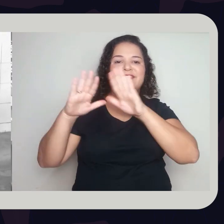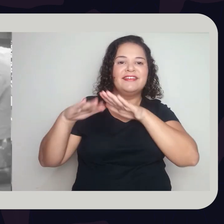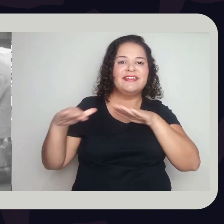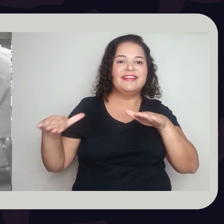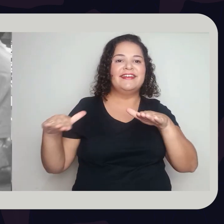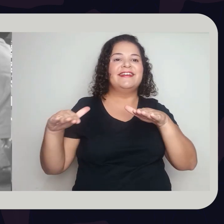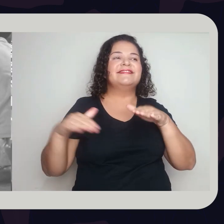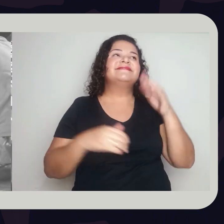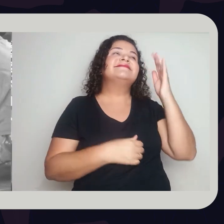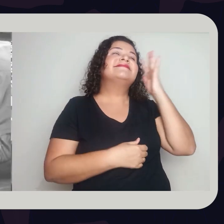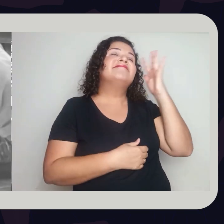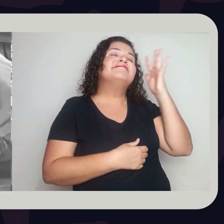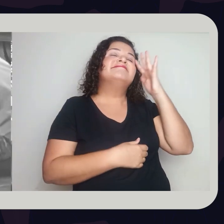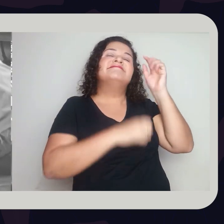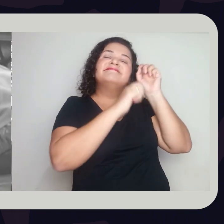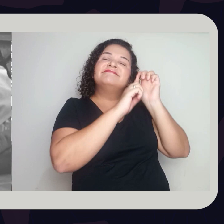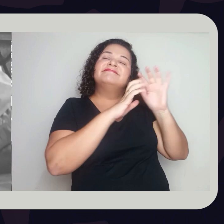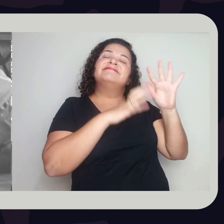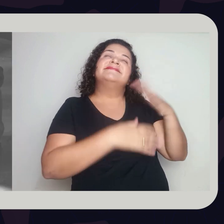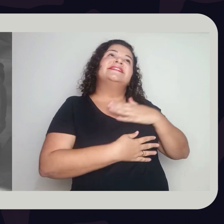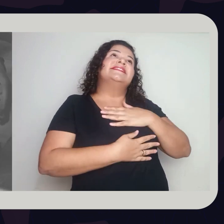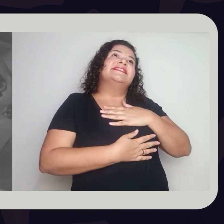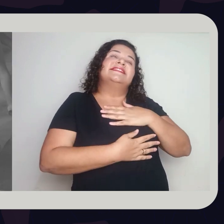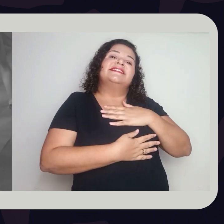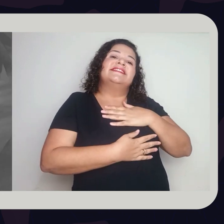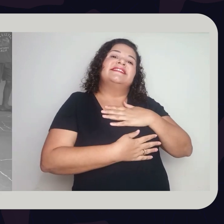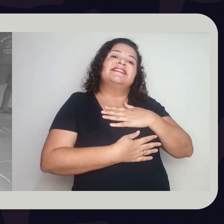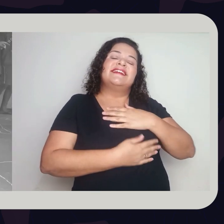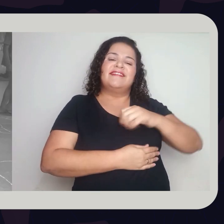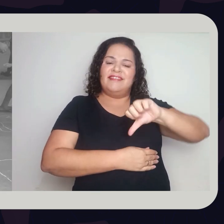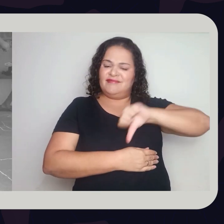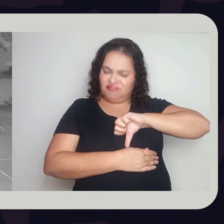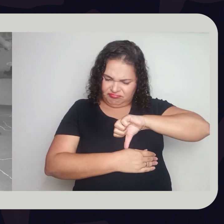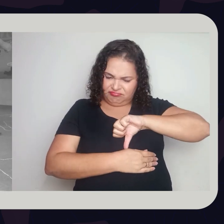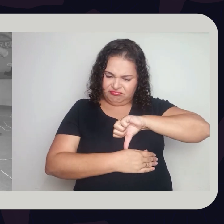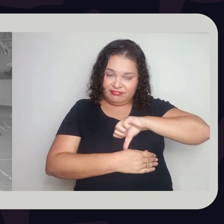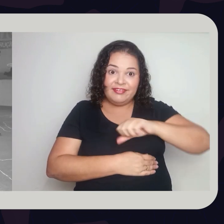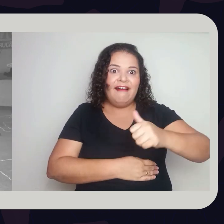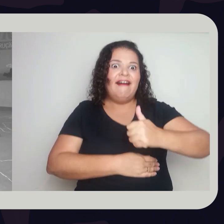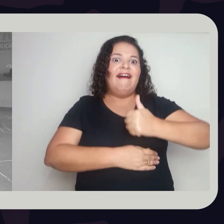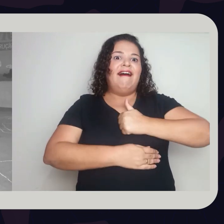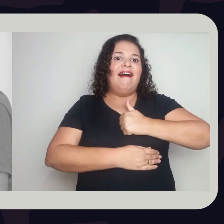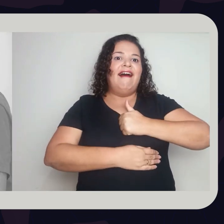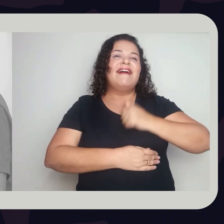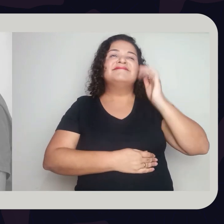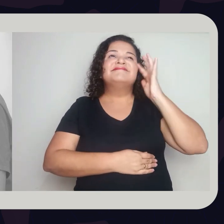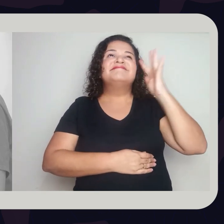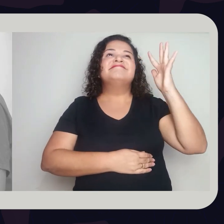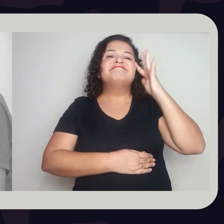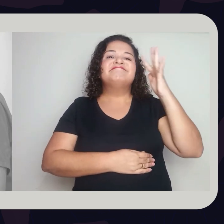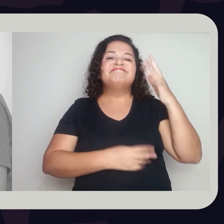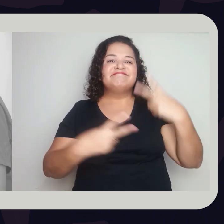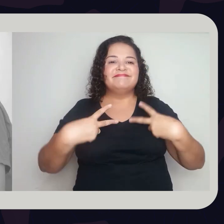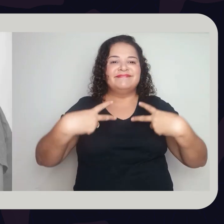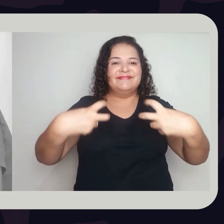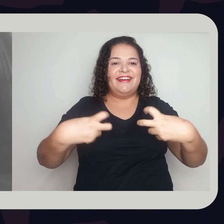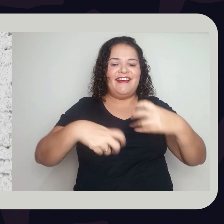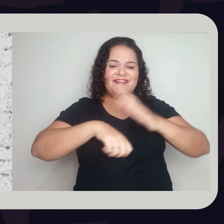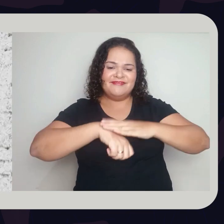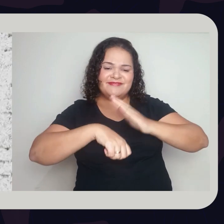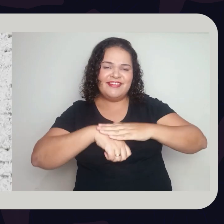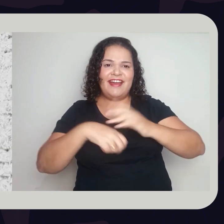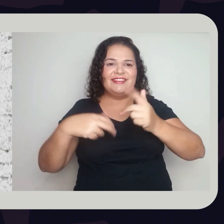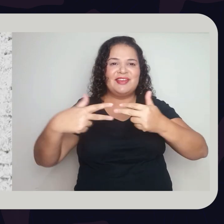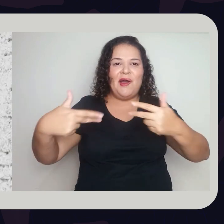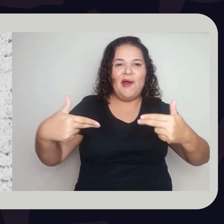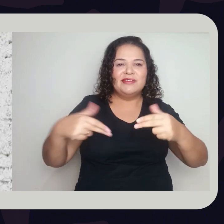para sonhar de novo, resgatando ali a autoestima delas, elas se olharem naquele espaço ao fazerem,